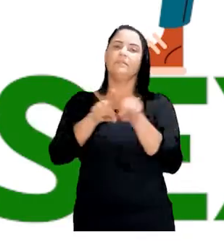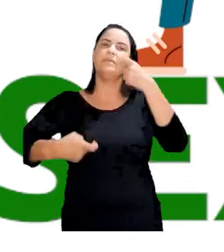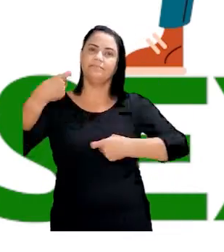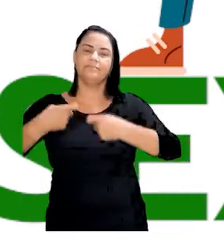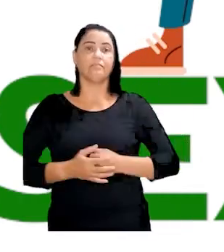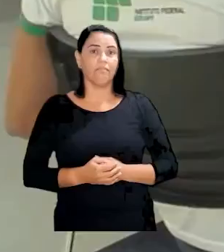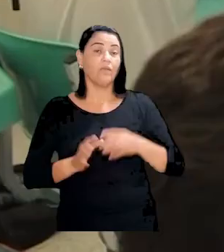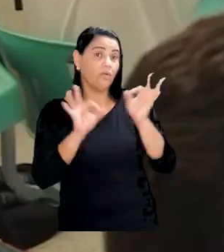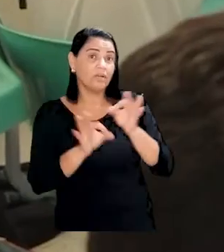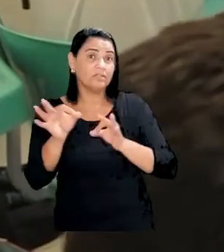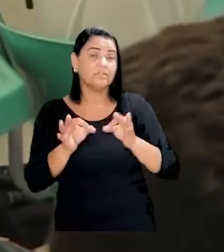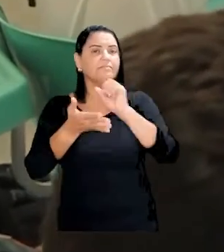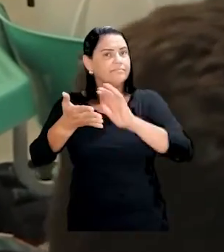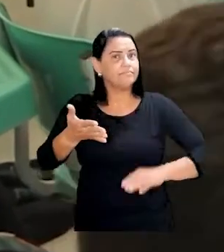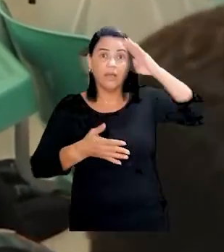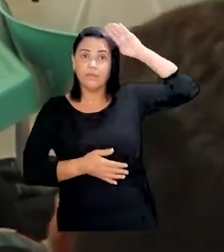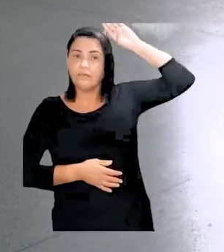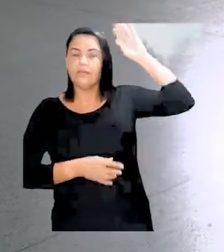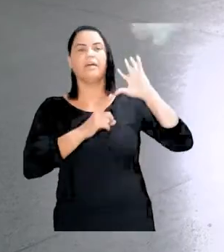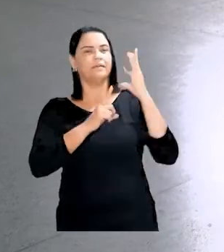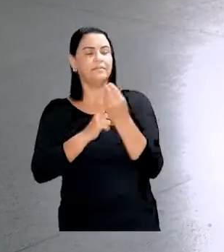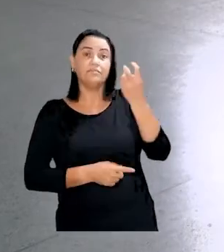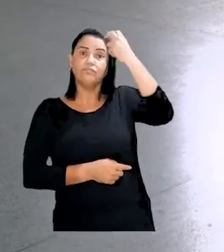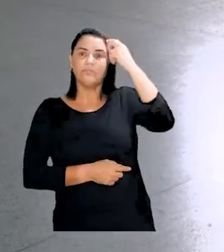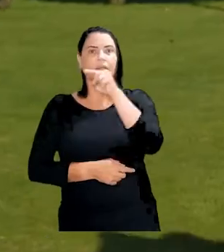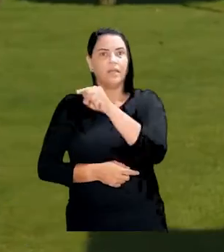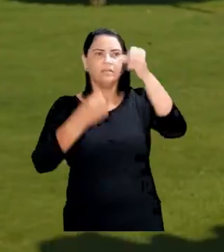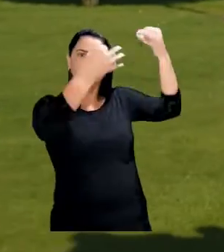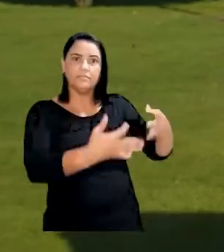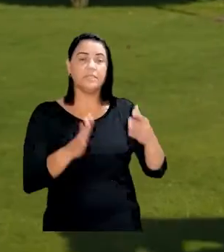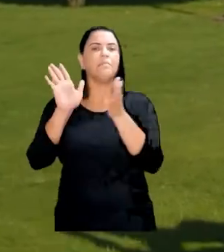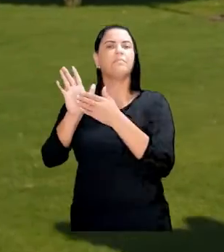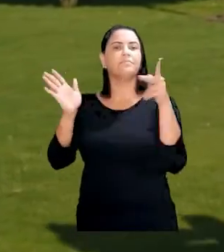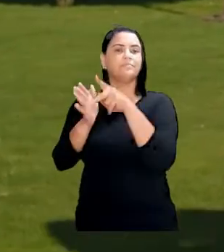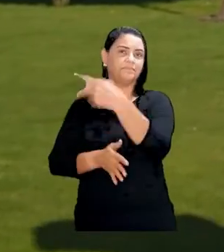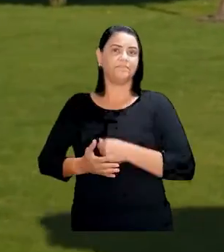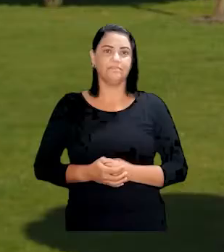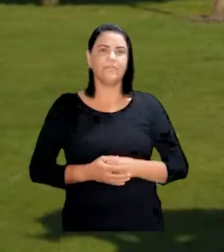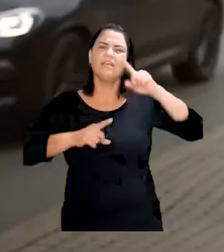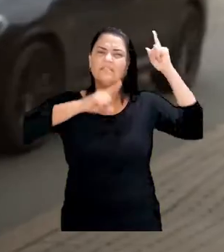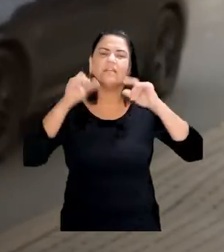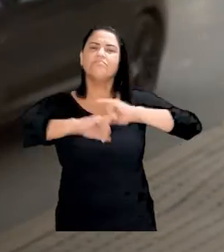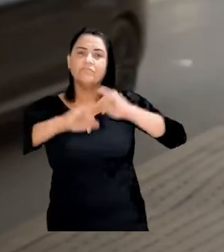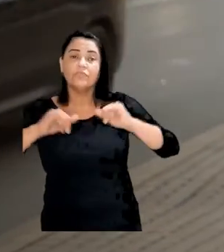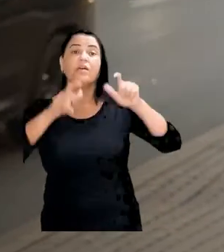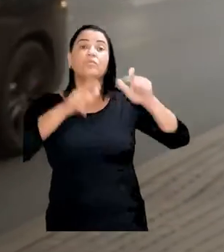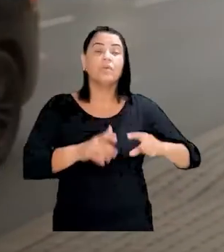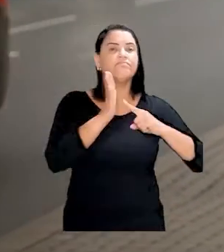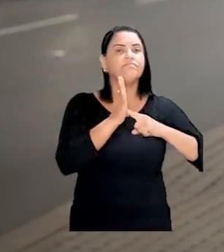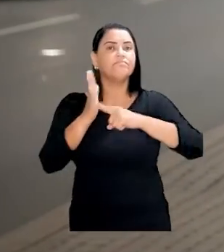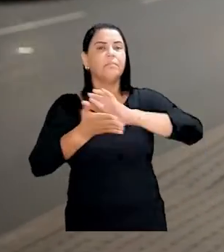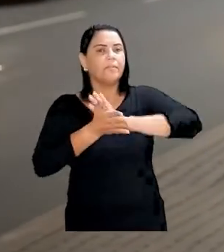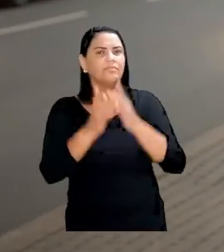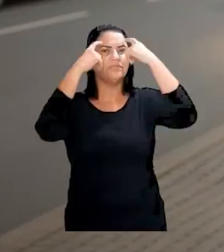e sexualidades, realizar atividades acadêmicas e artístico-culturais que abordem as temáticas do núcleo, criar e divulgar canais